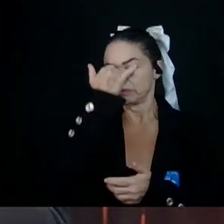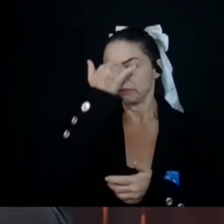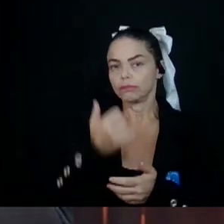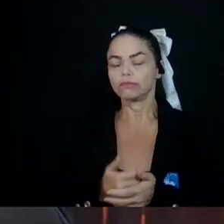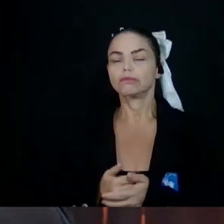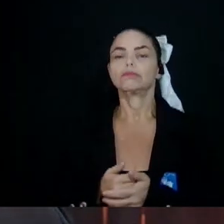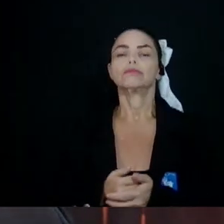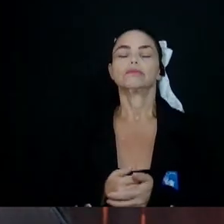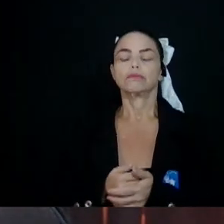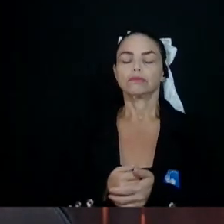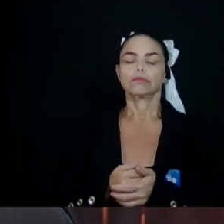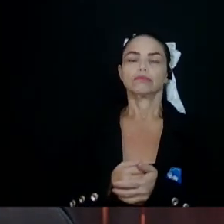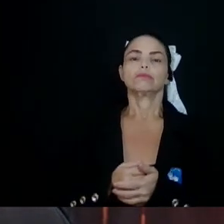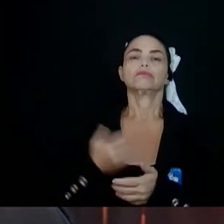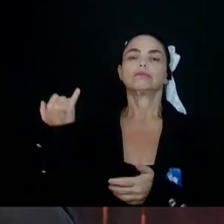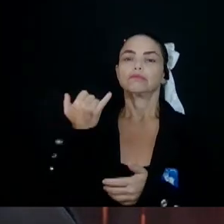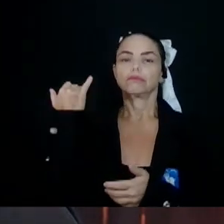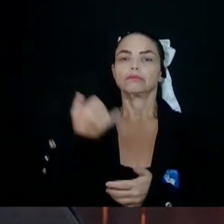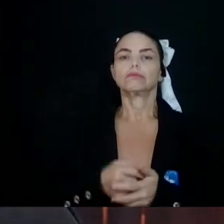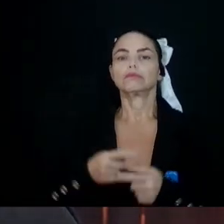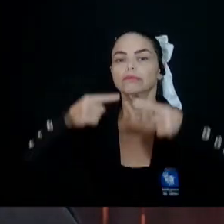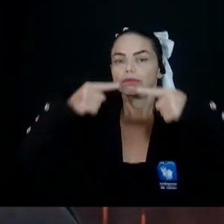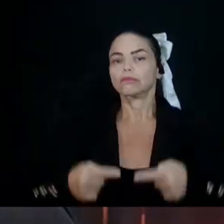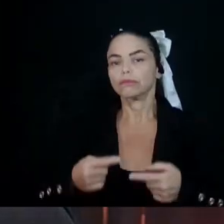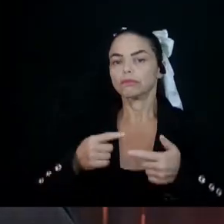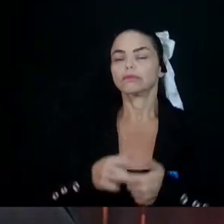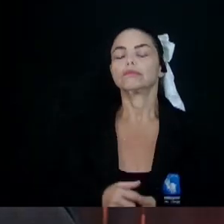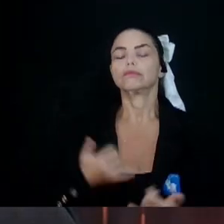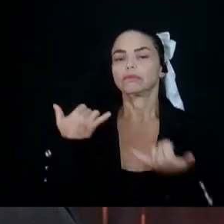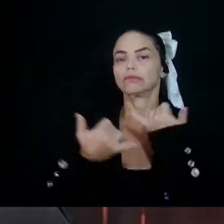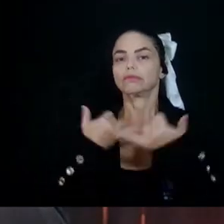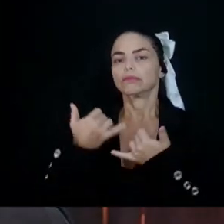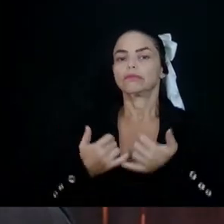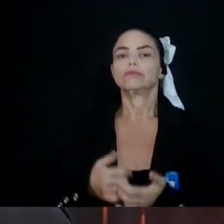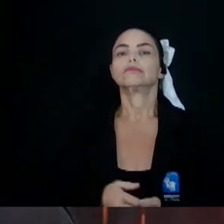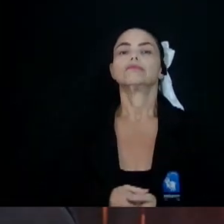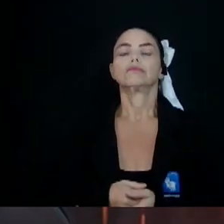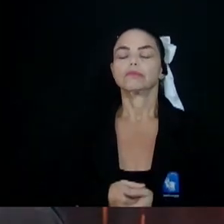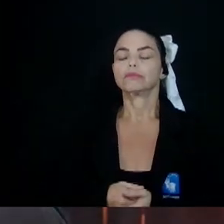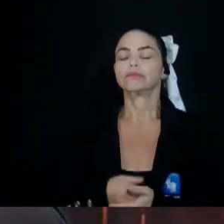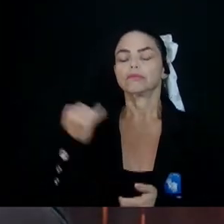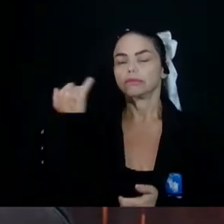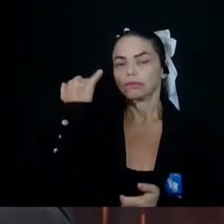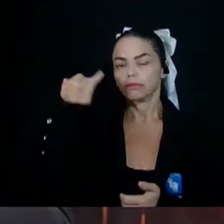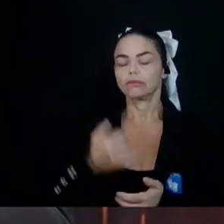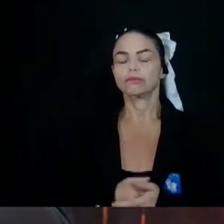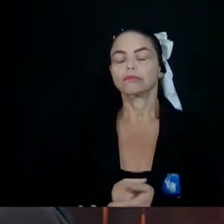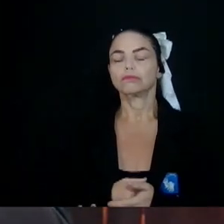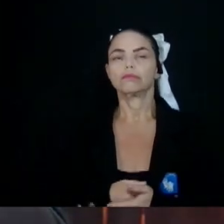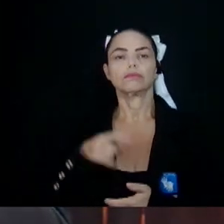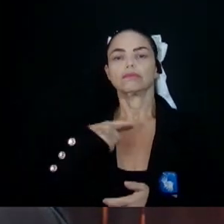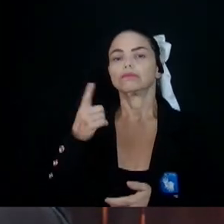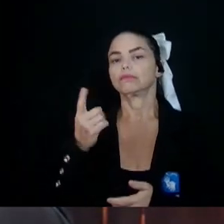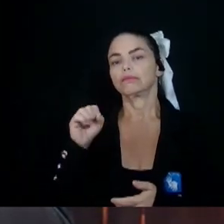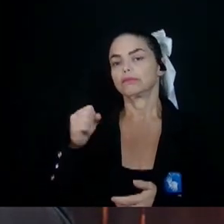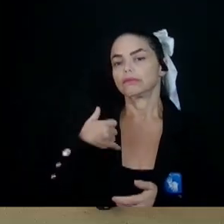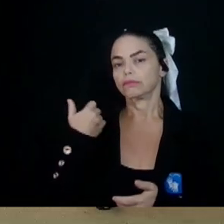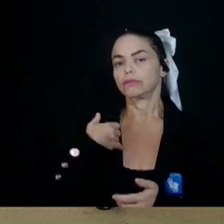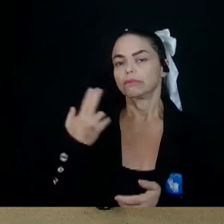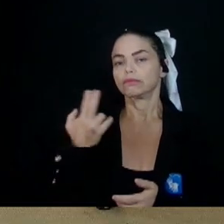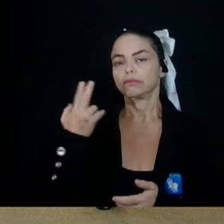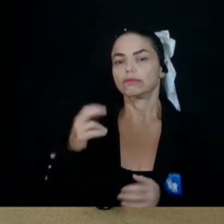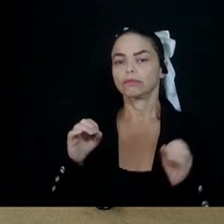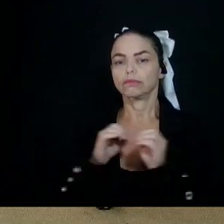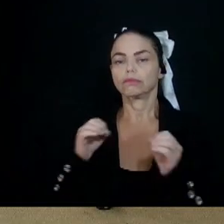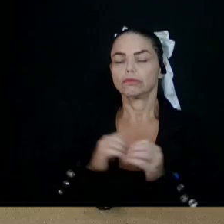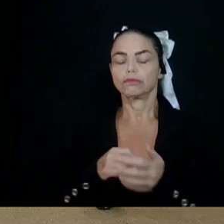jogos. É importante, sim, fazer uma verificação, e uma verificação muito eficaz. Só falar que tem 18 anos não adianta nada. Exatamente.